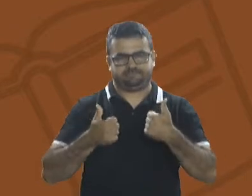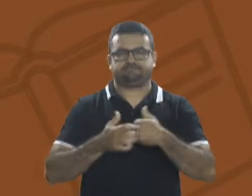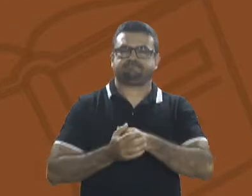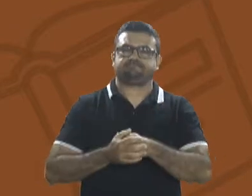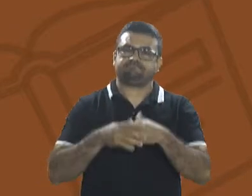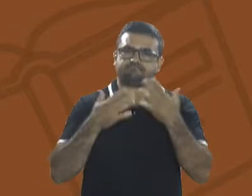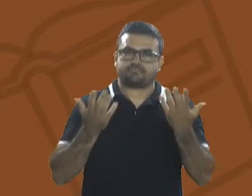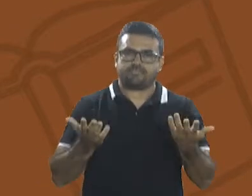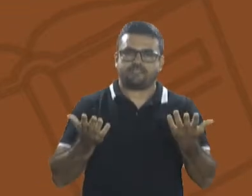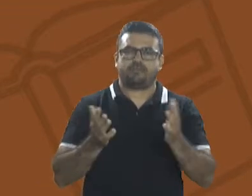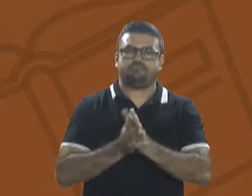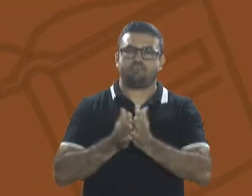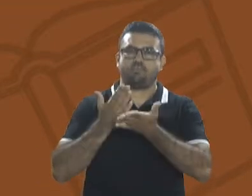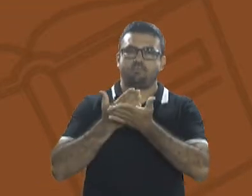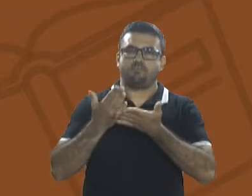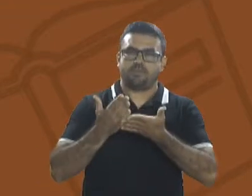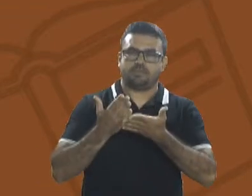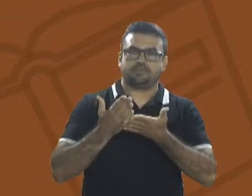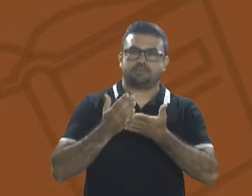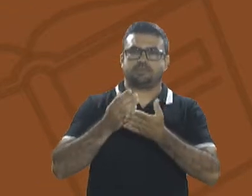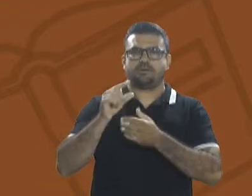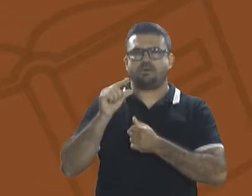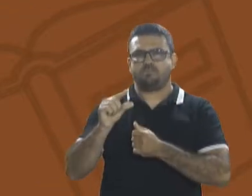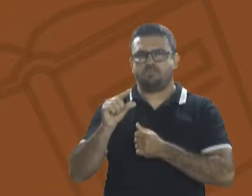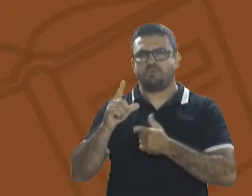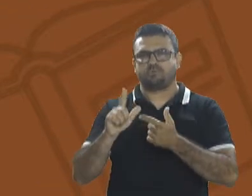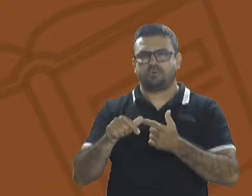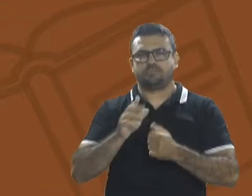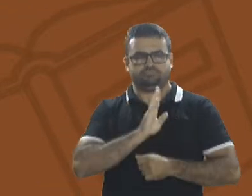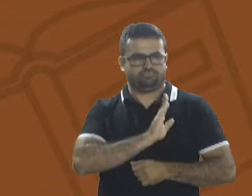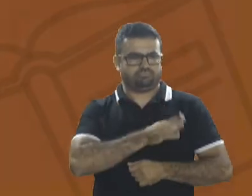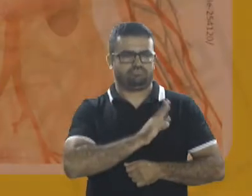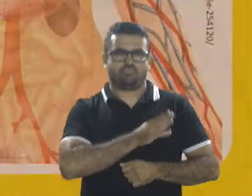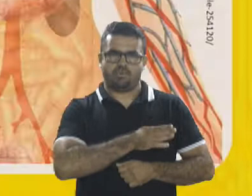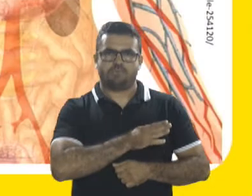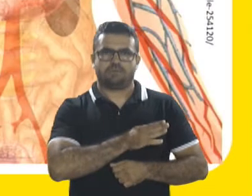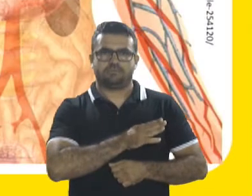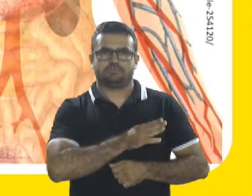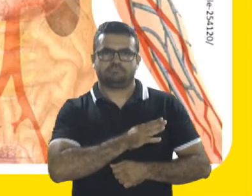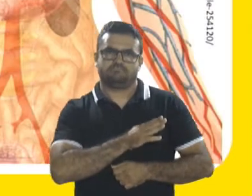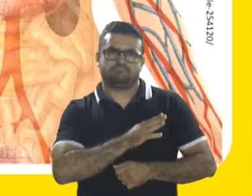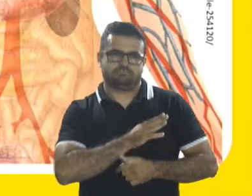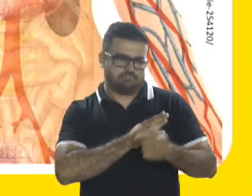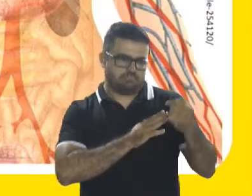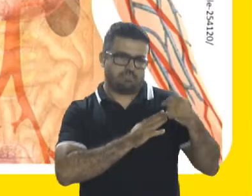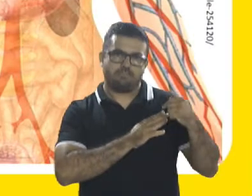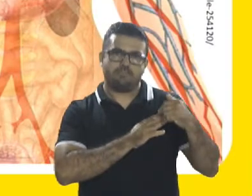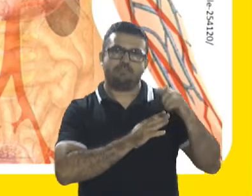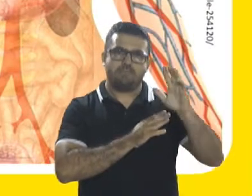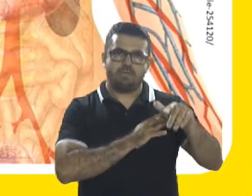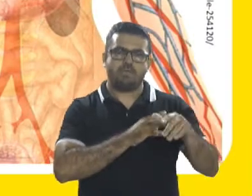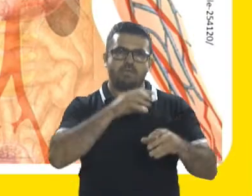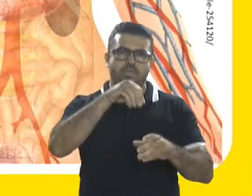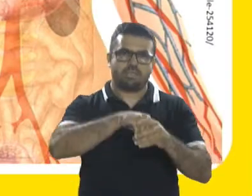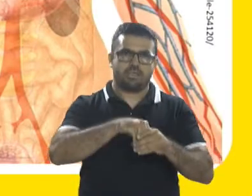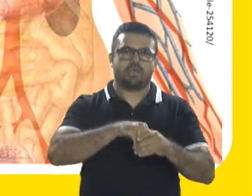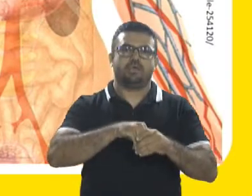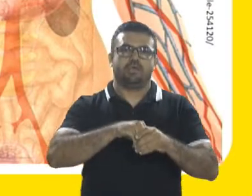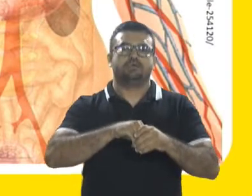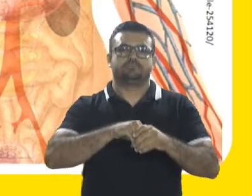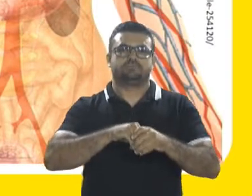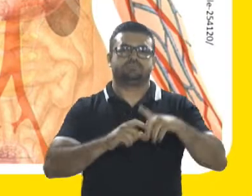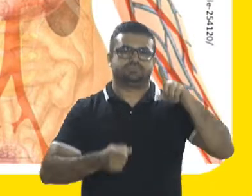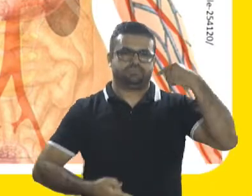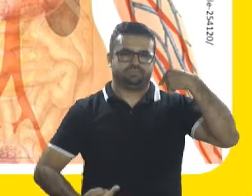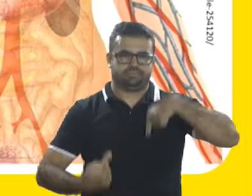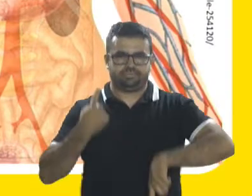Então, gente, eu vou começar a falar um pouquinho sobre o coração. O coração, ele vai fazer parte do sistema circulatório, que é